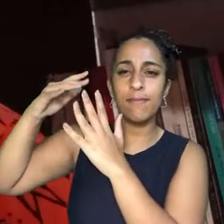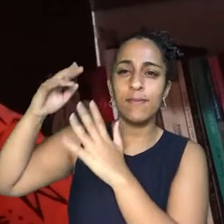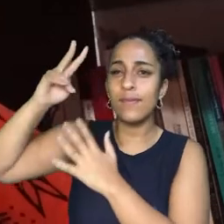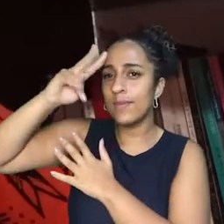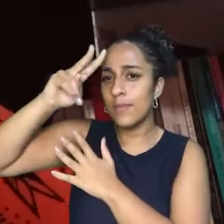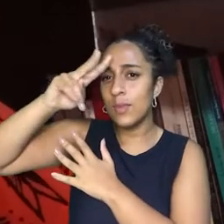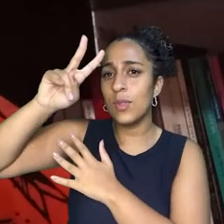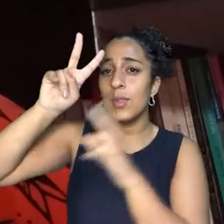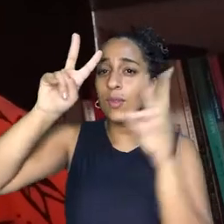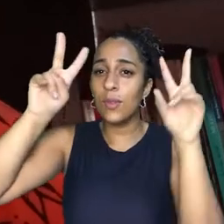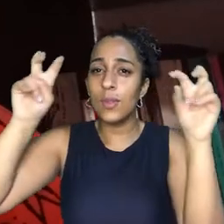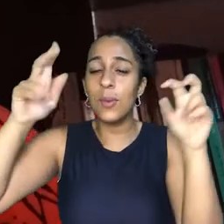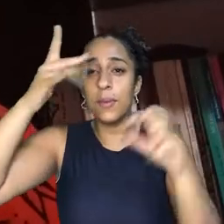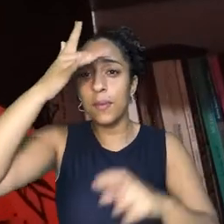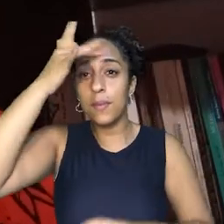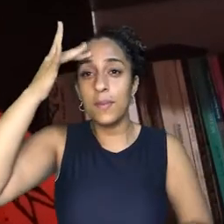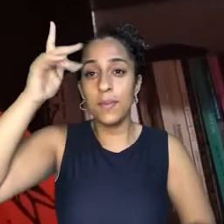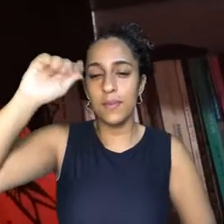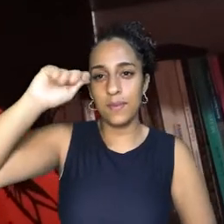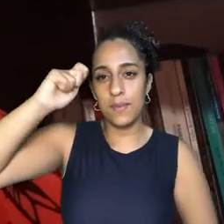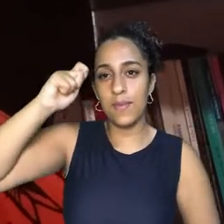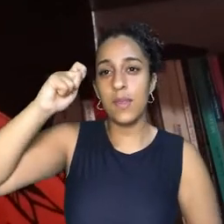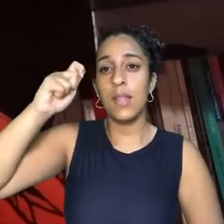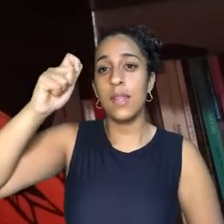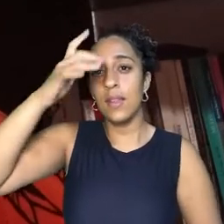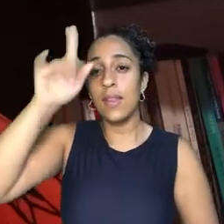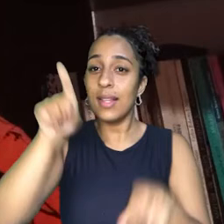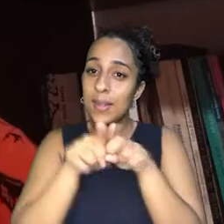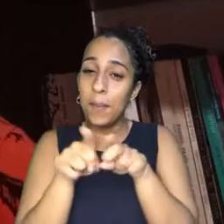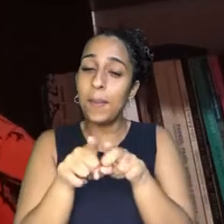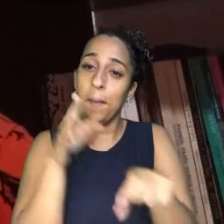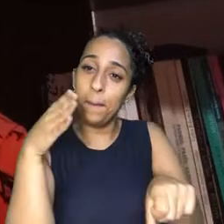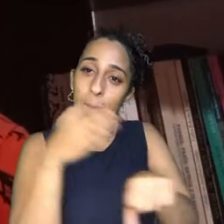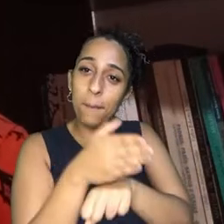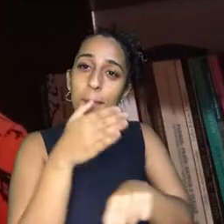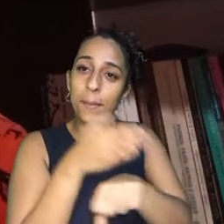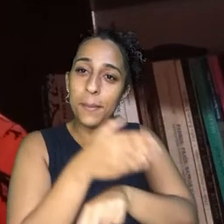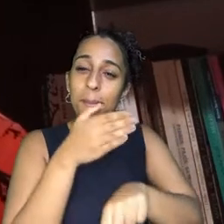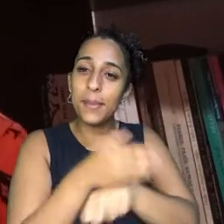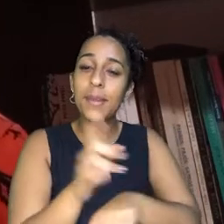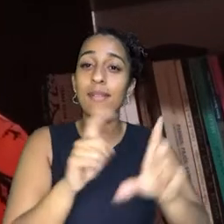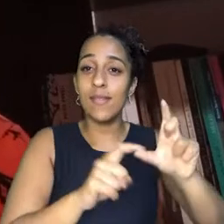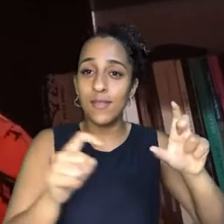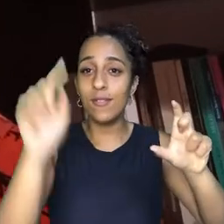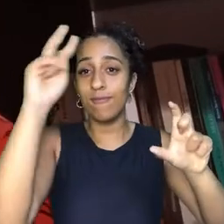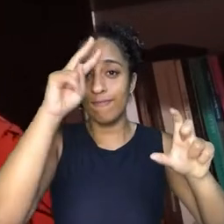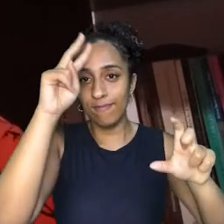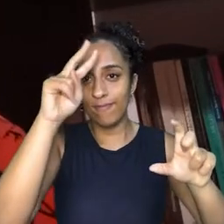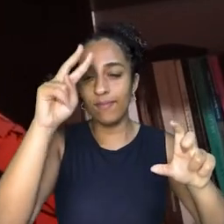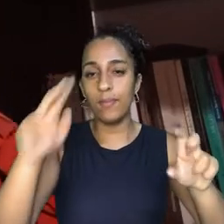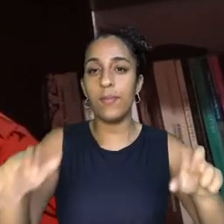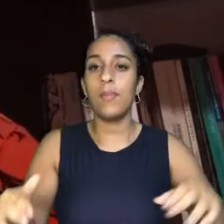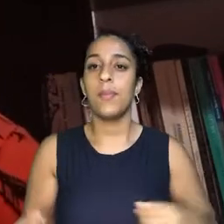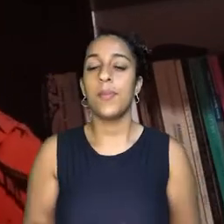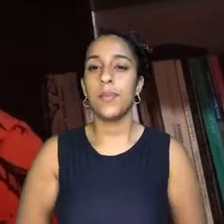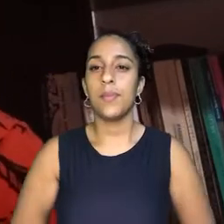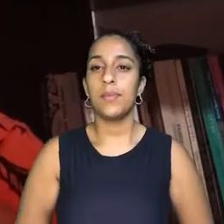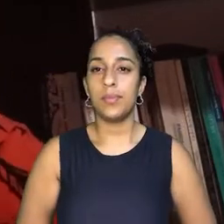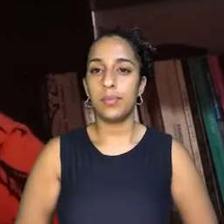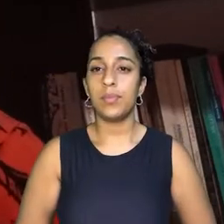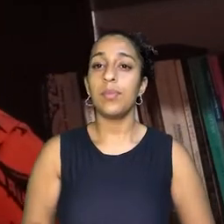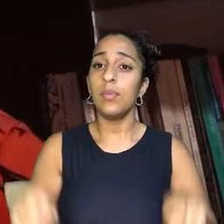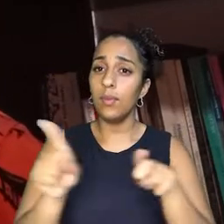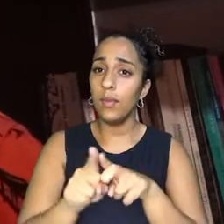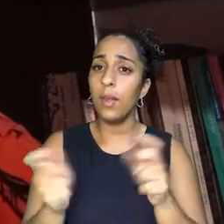pessoas negras como a gente aqueles que também participam da história tal como os brancos esse agenciamento